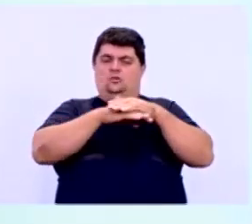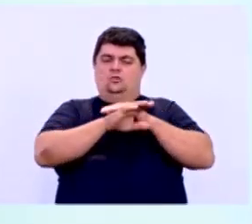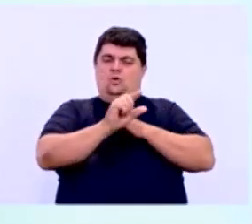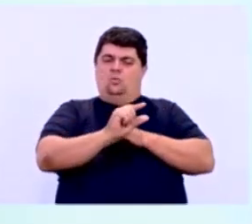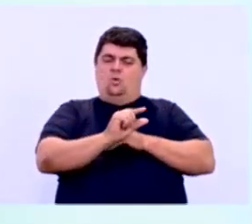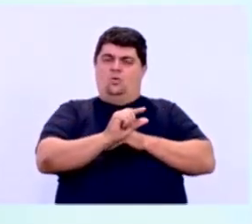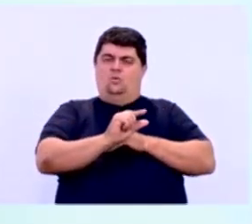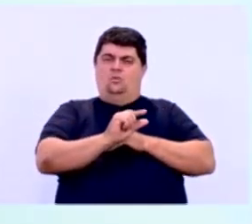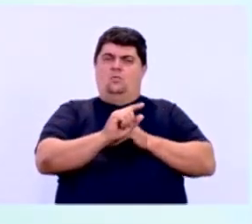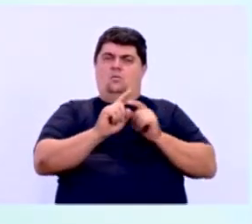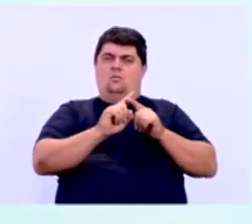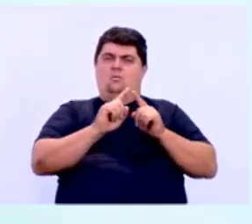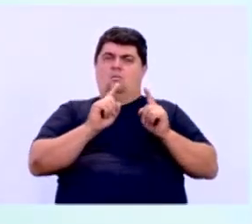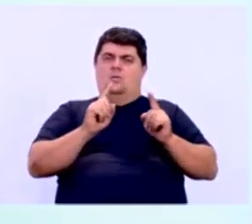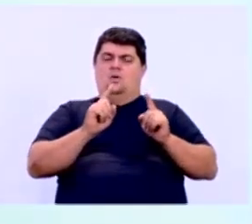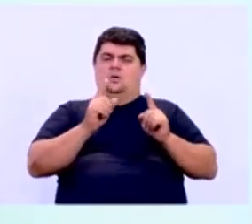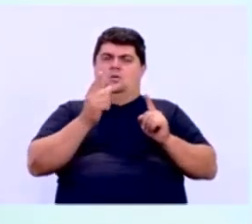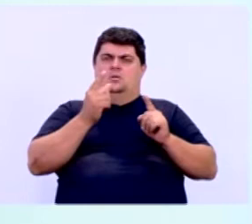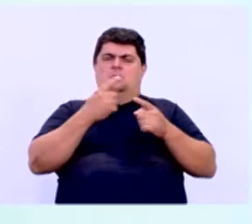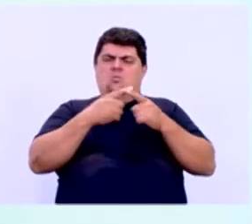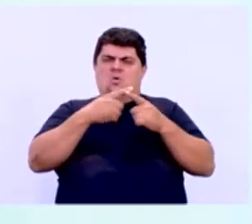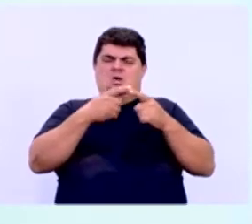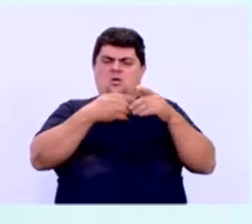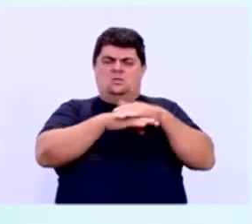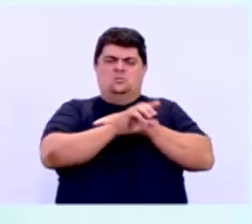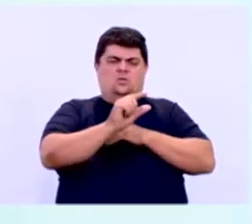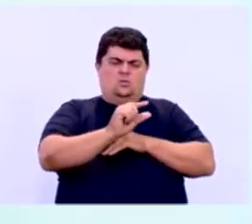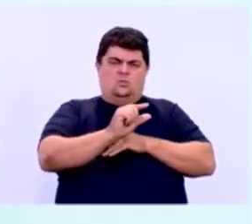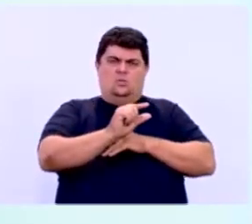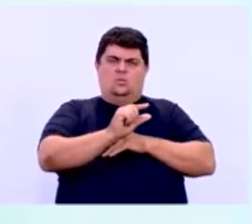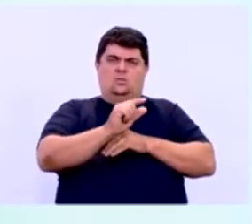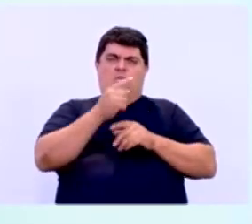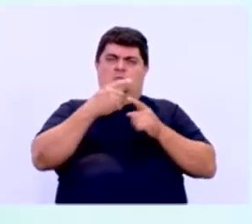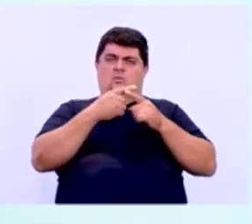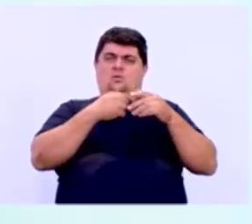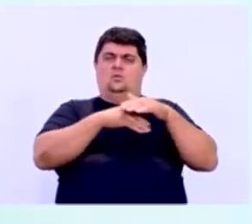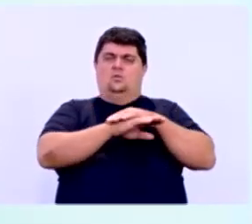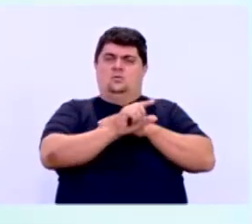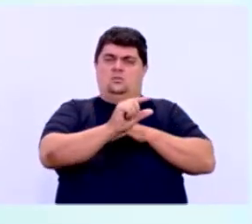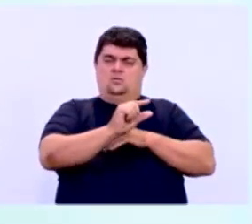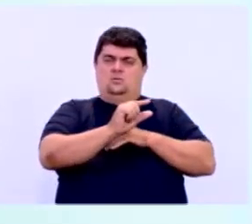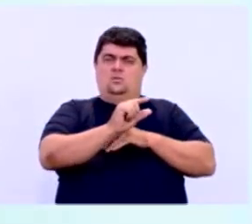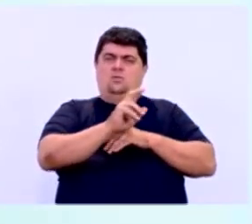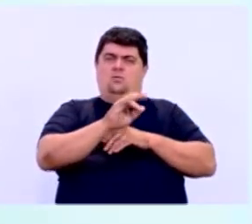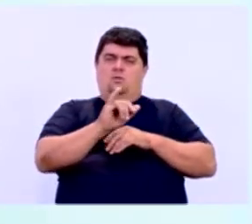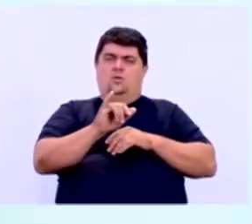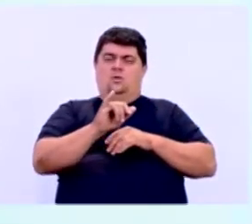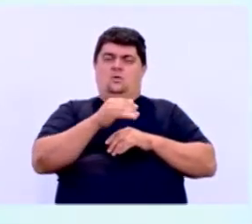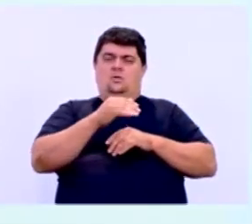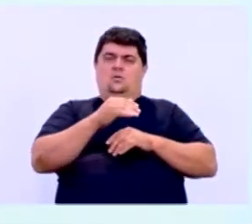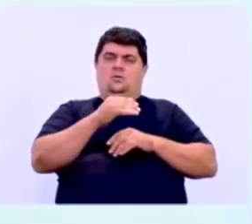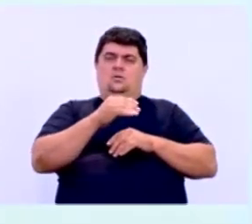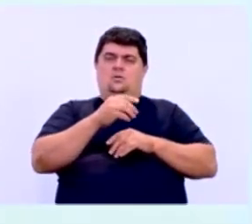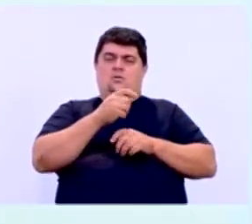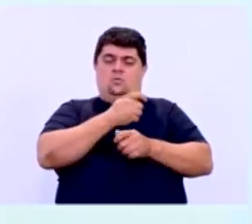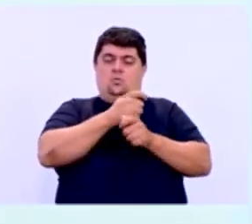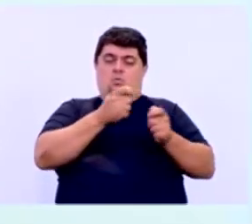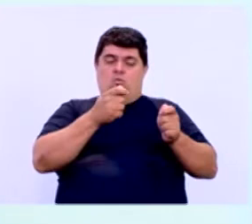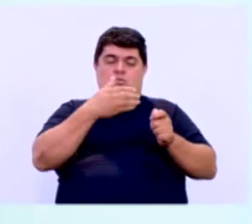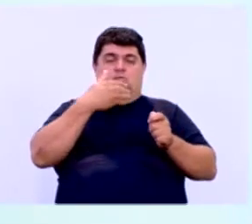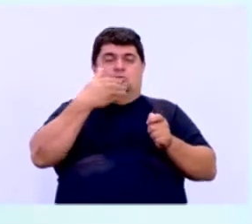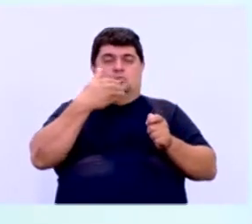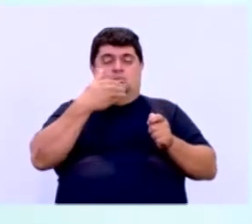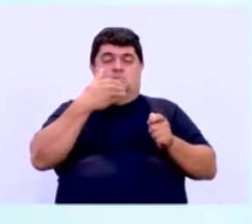Mas por que, professor, trabalhar com estoque baixo? Né? O estoque baixo ele vai te ocasionar um menor custo de